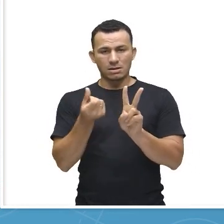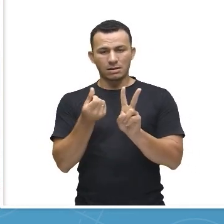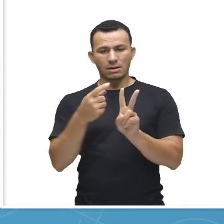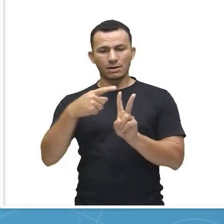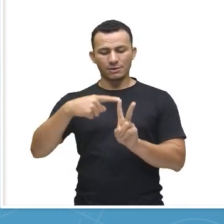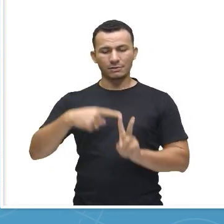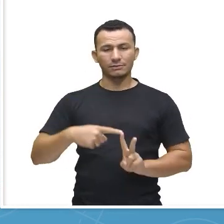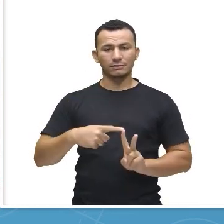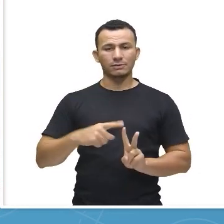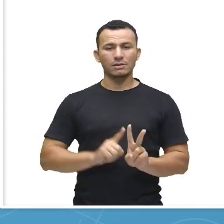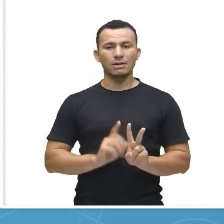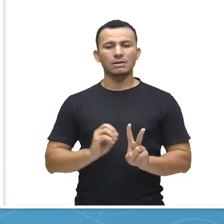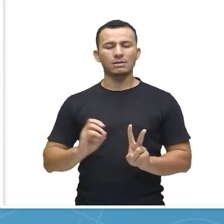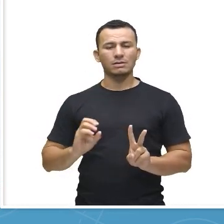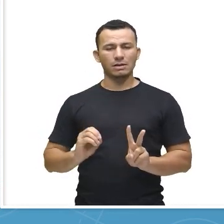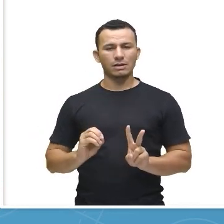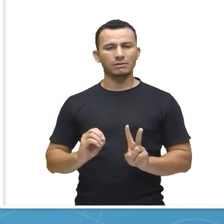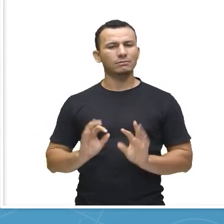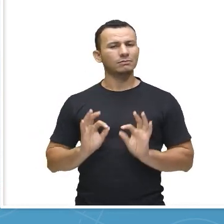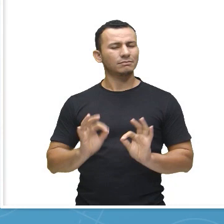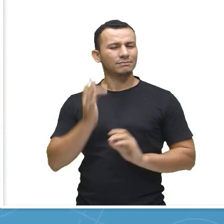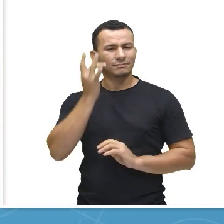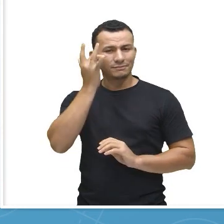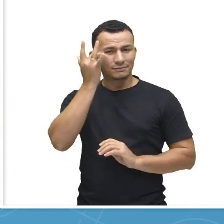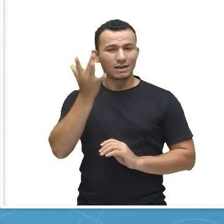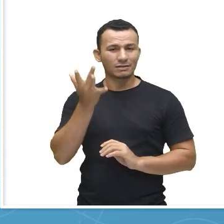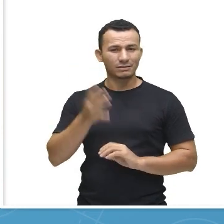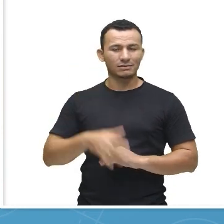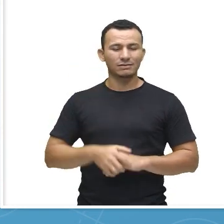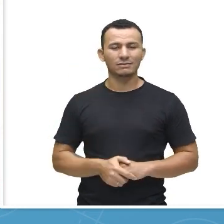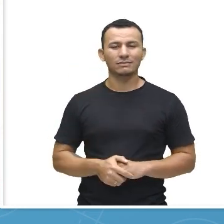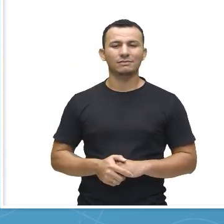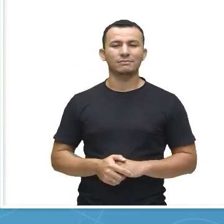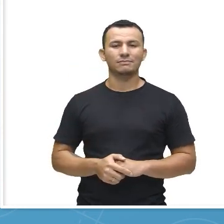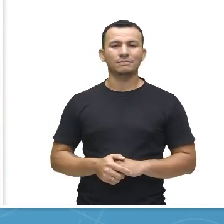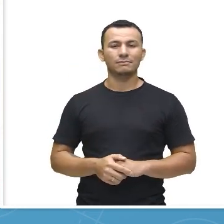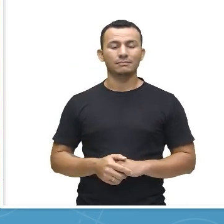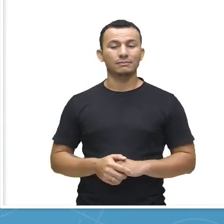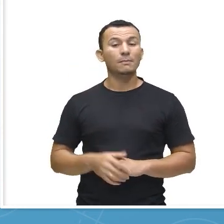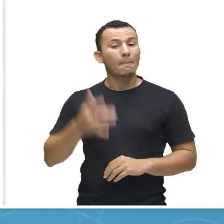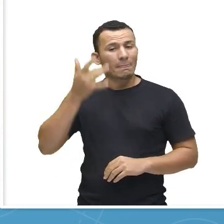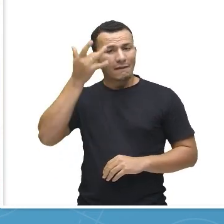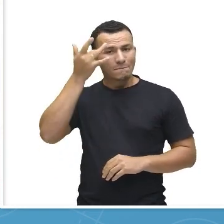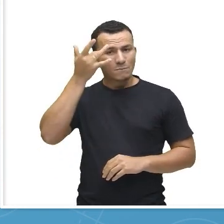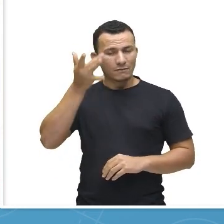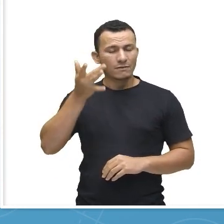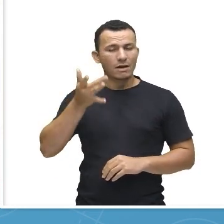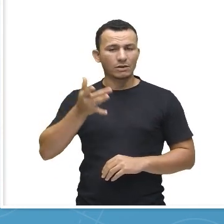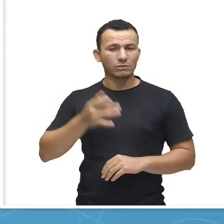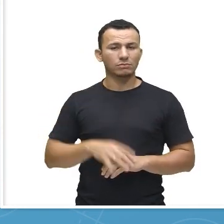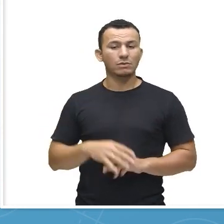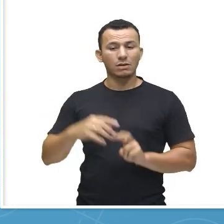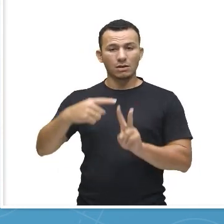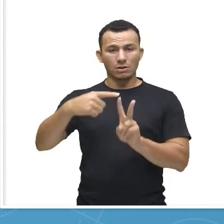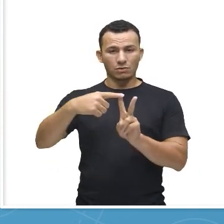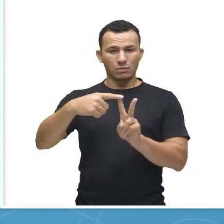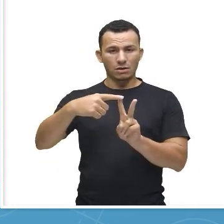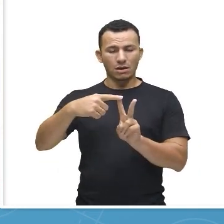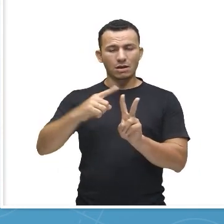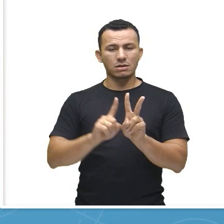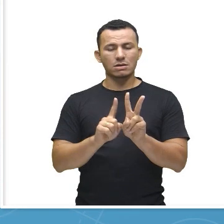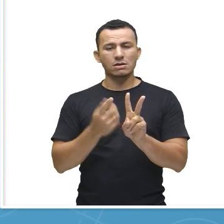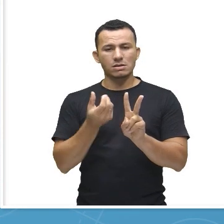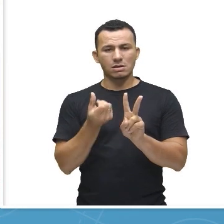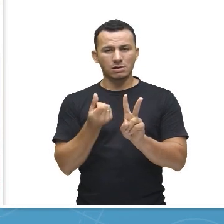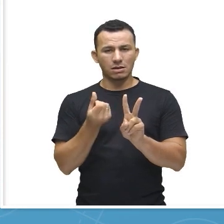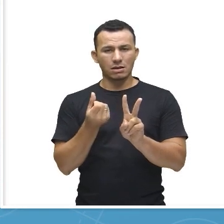quadrada de 100. Olha só como ficou fácil, tranquilo. É mais fácil você lembrar a raiz quadrada de 16